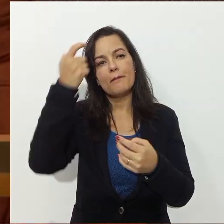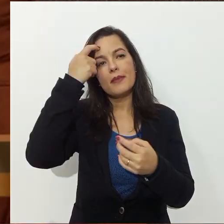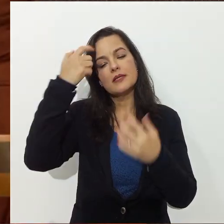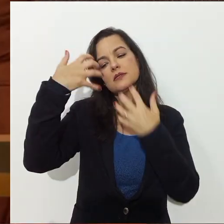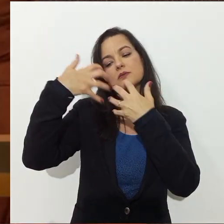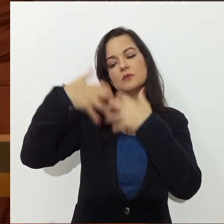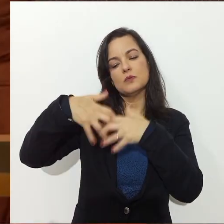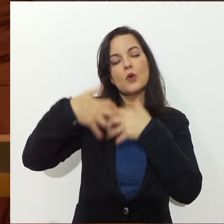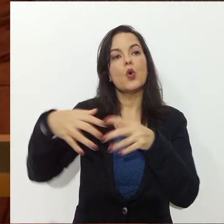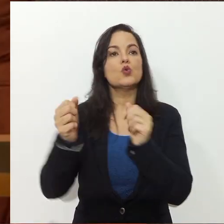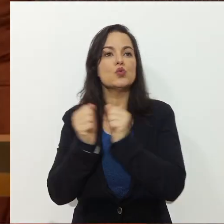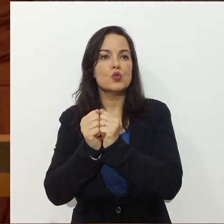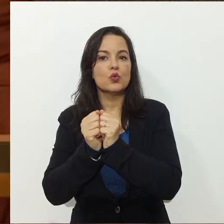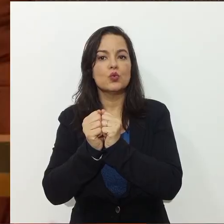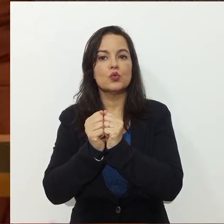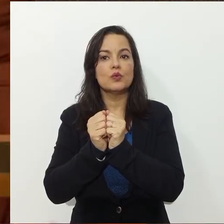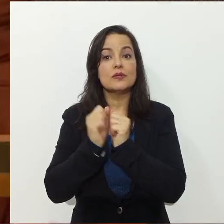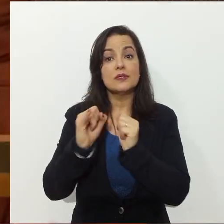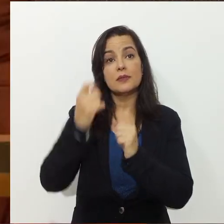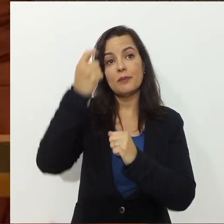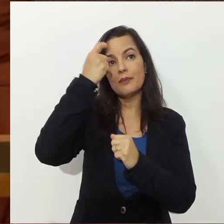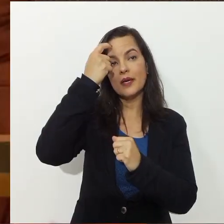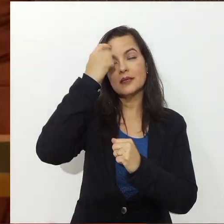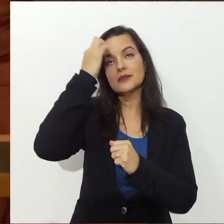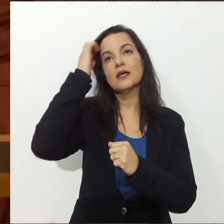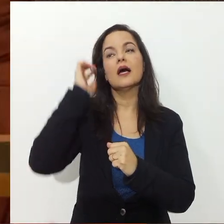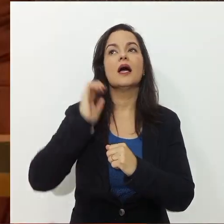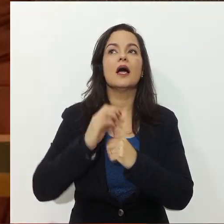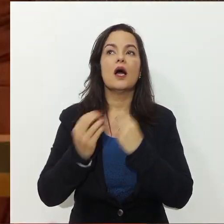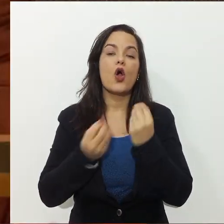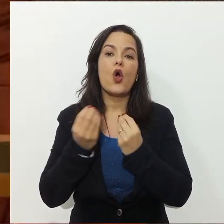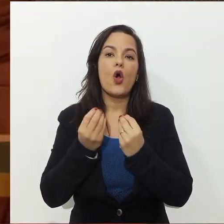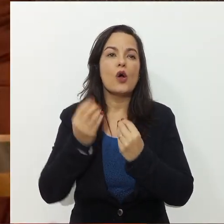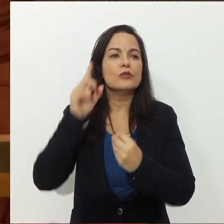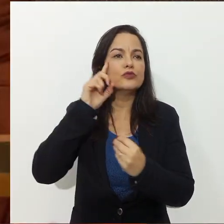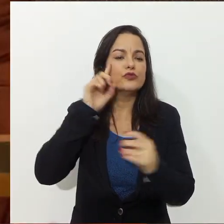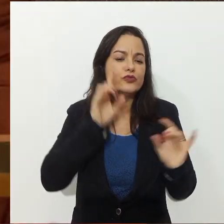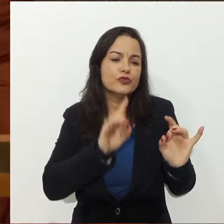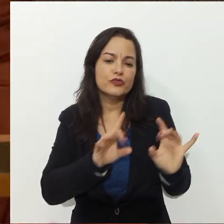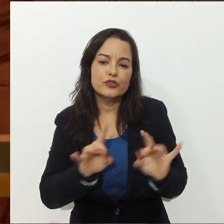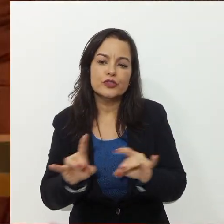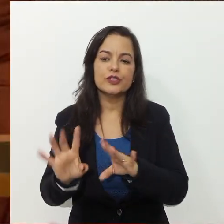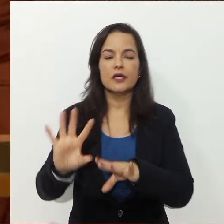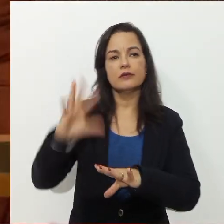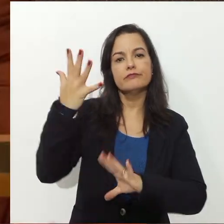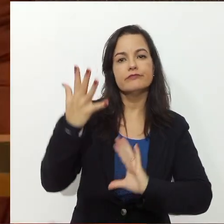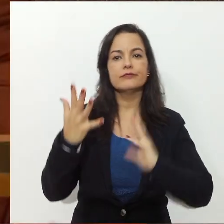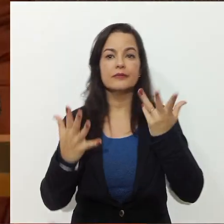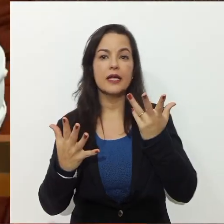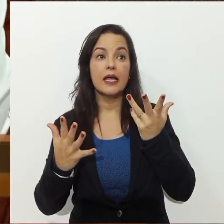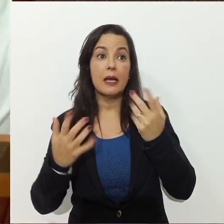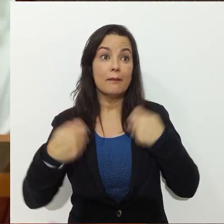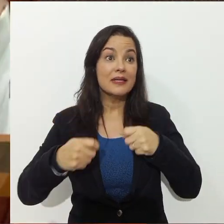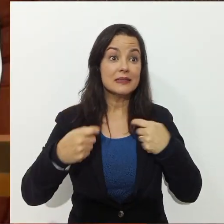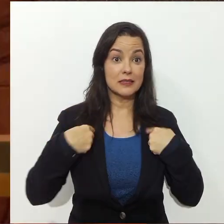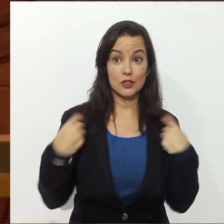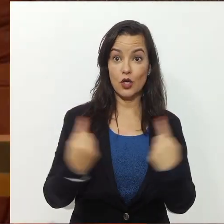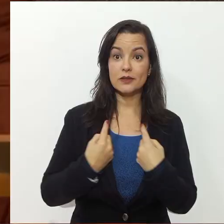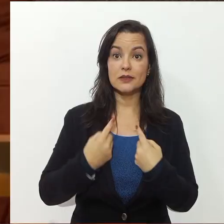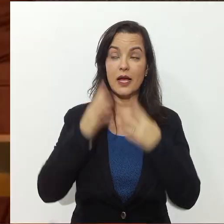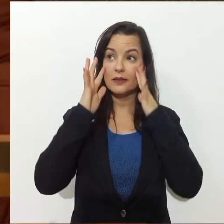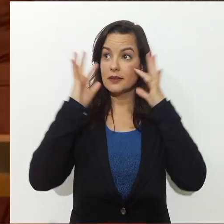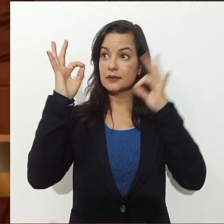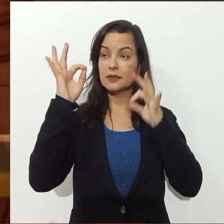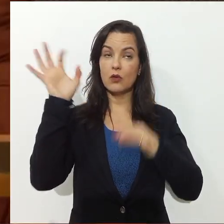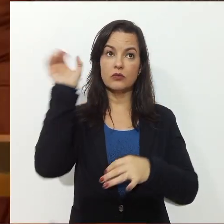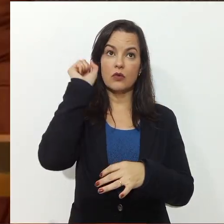para pensar quantas situações do nosso dia a dia a gente demanda, né, que a gente esteja ouvindo, para que a gente esteja atento, para que